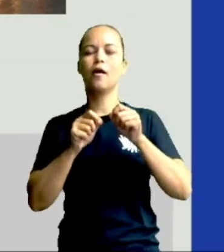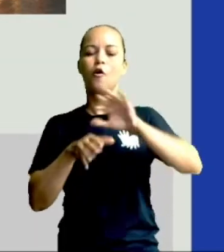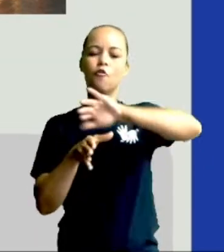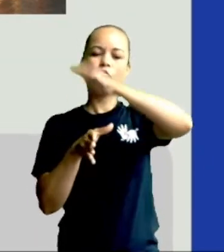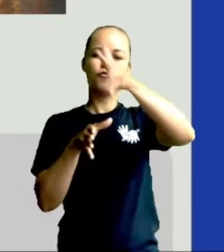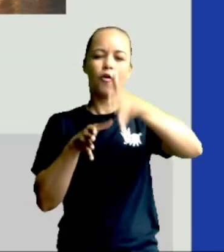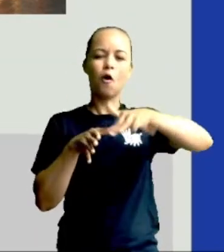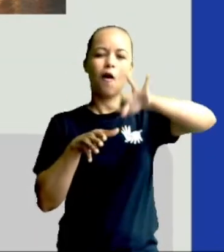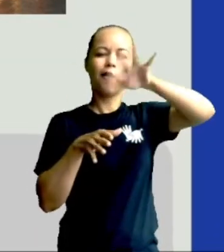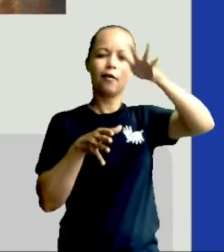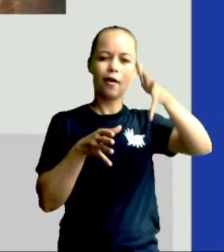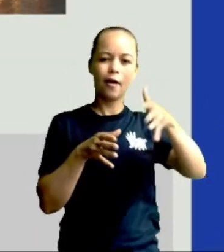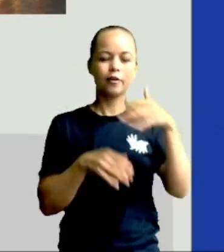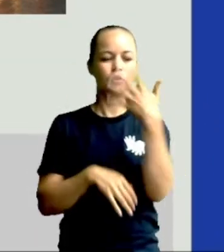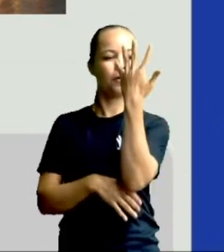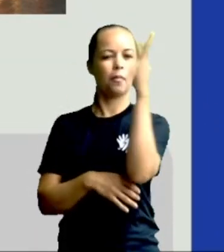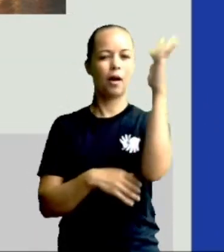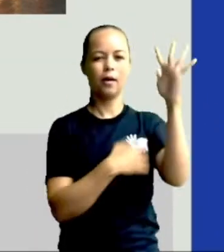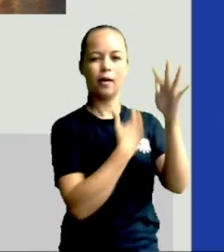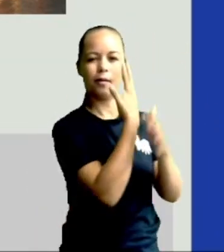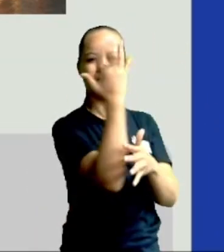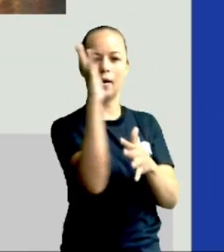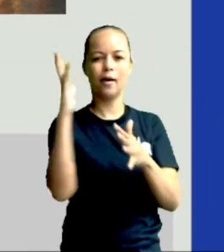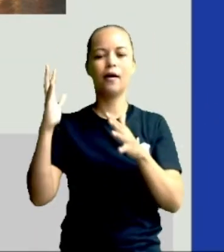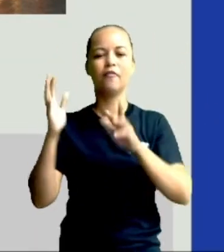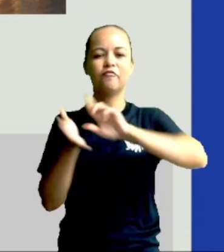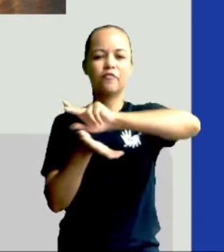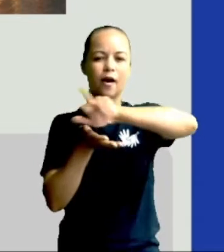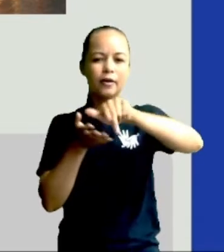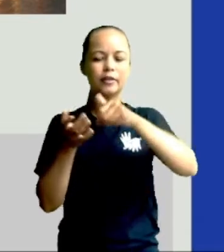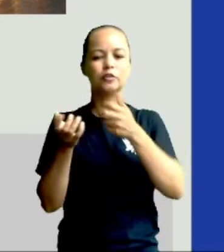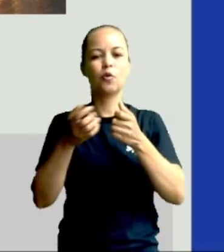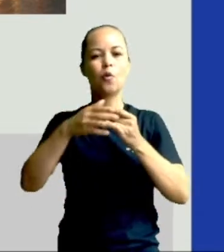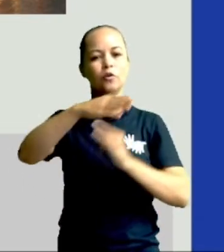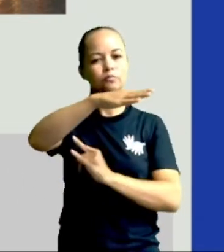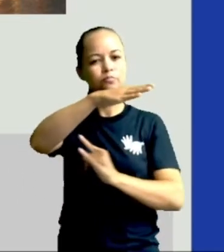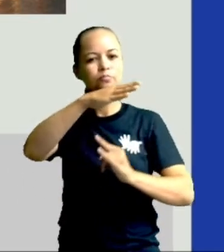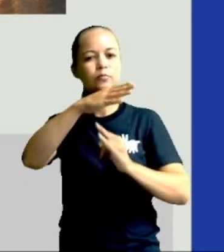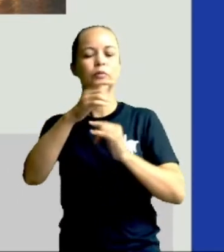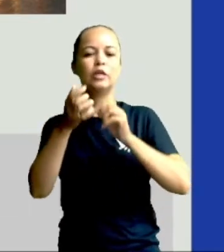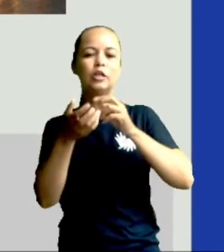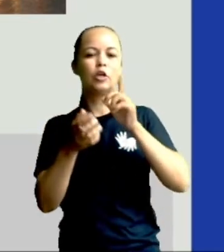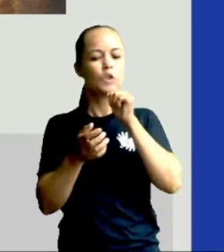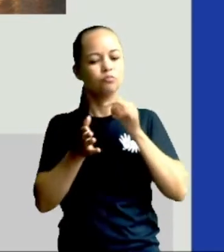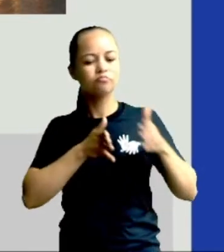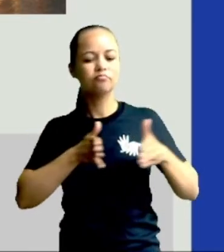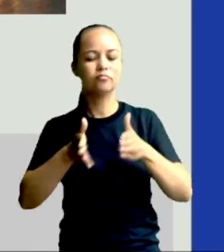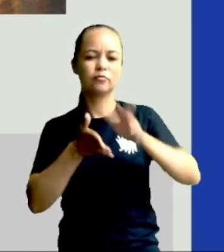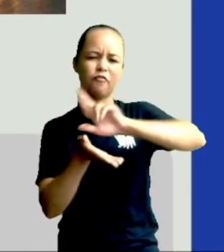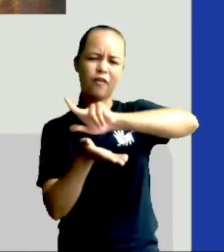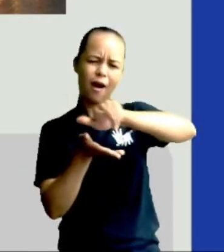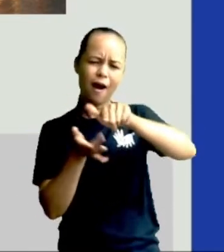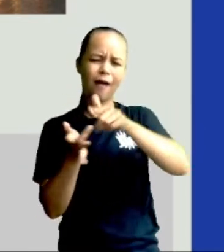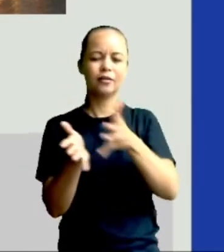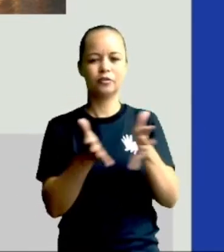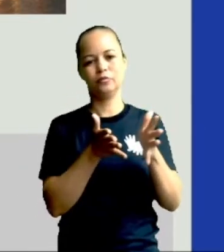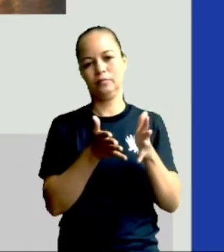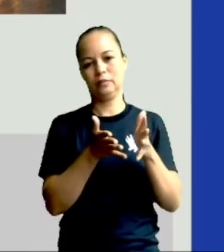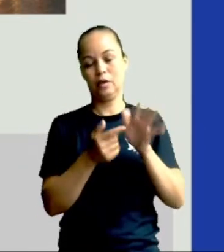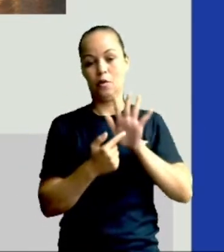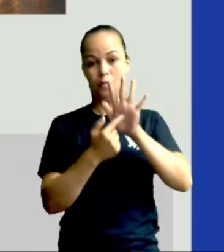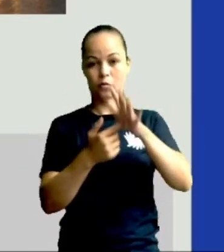montanhas, rios, entre outros. As paisagens construídas ou culturais expõem principalmente